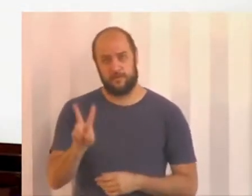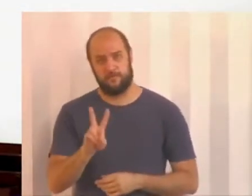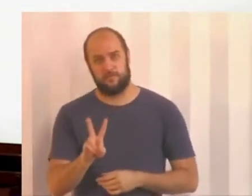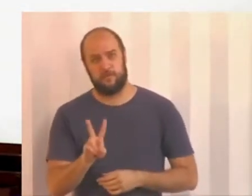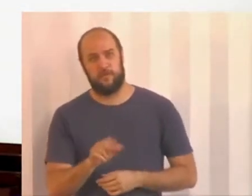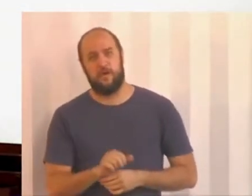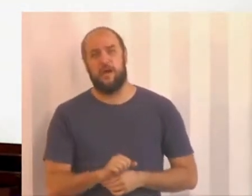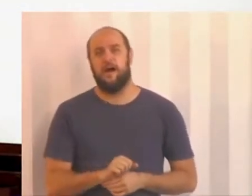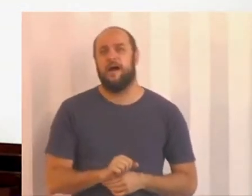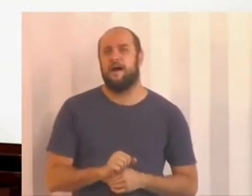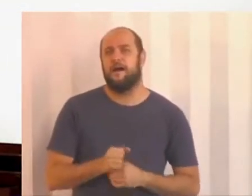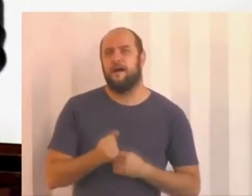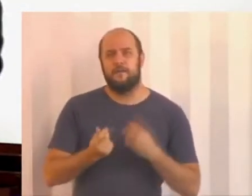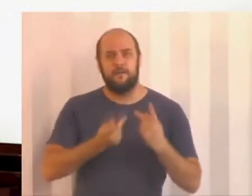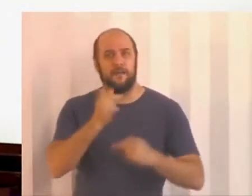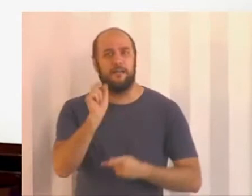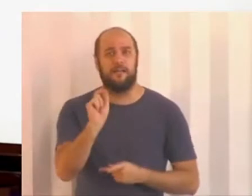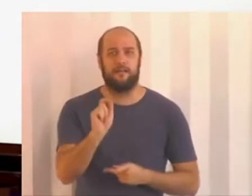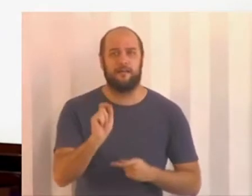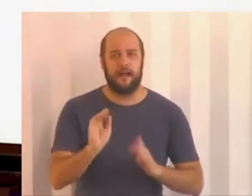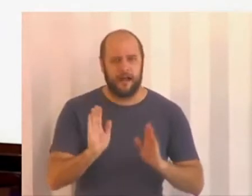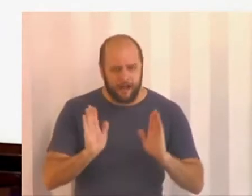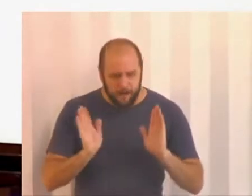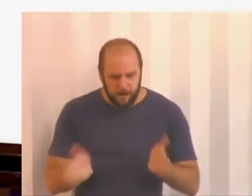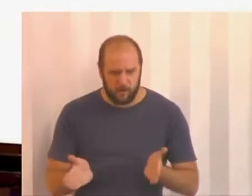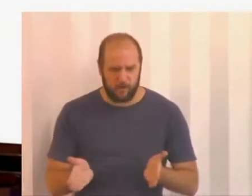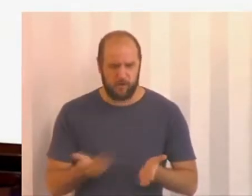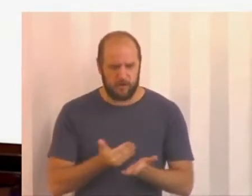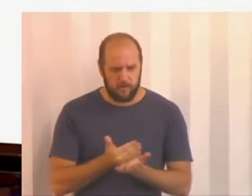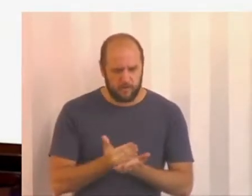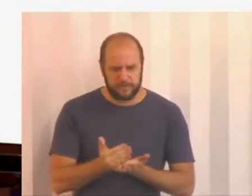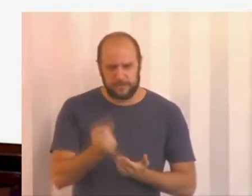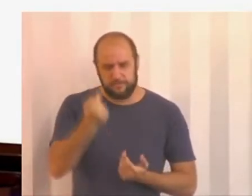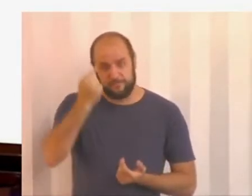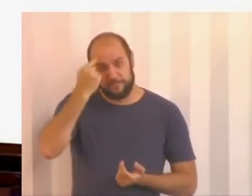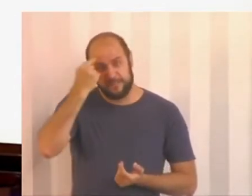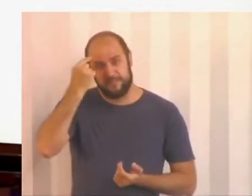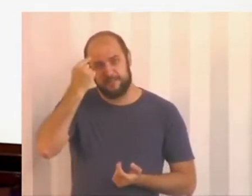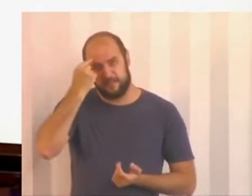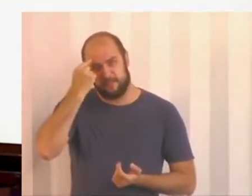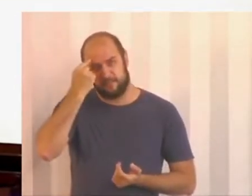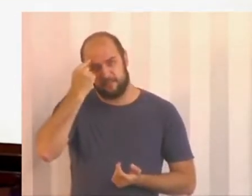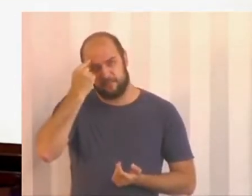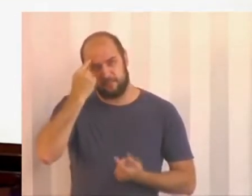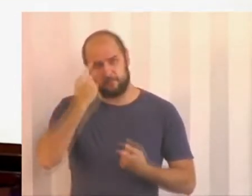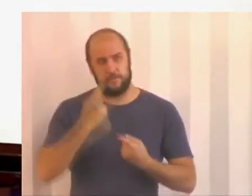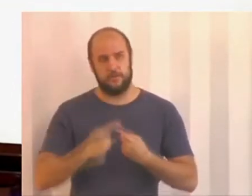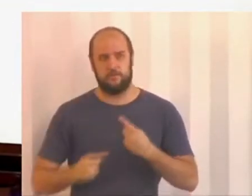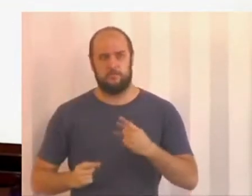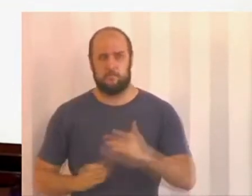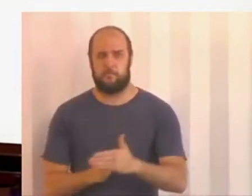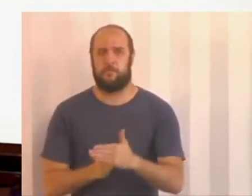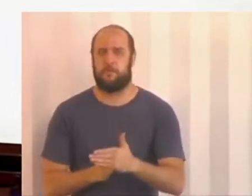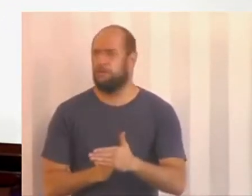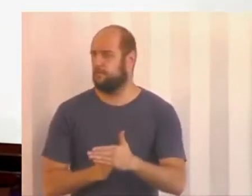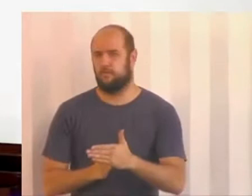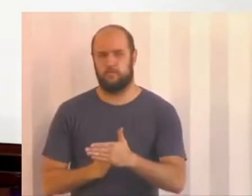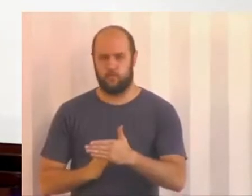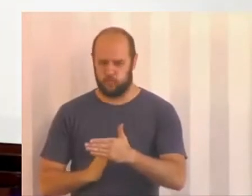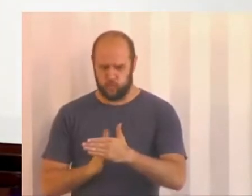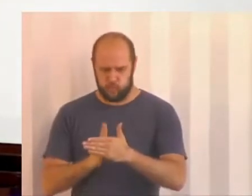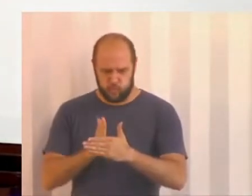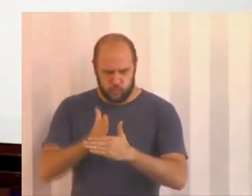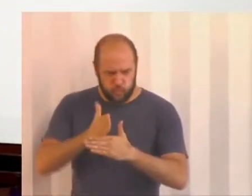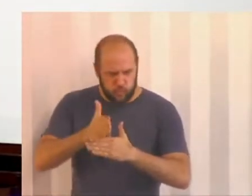é, a partir de agora, você vai pensar, mas você não vai parar, você vai continuar pensando